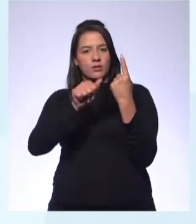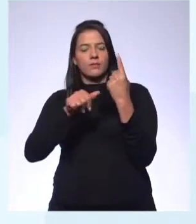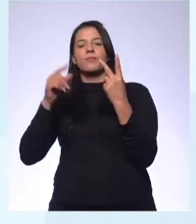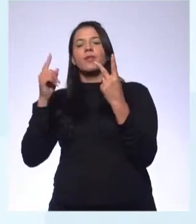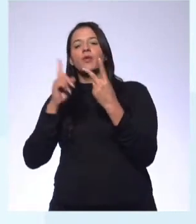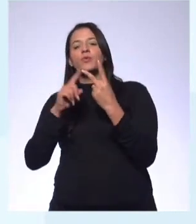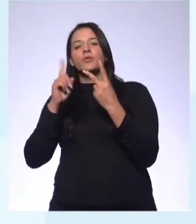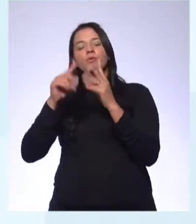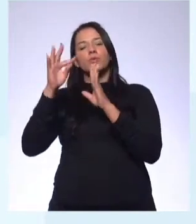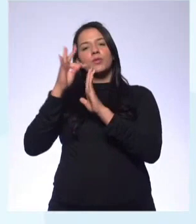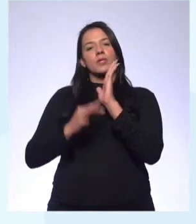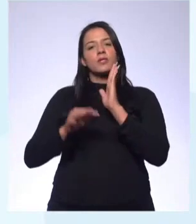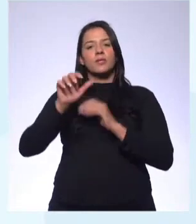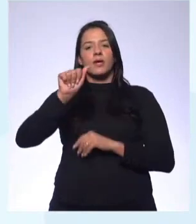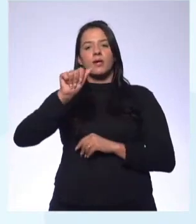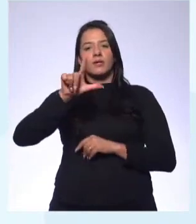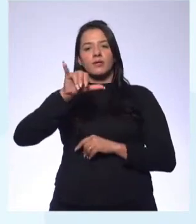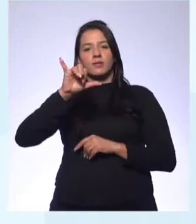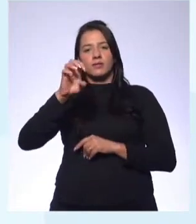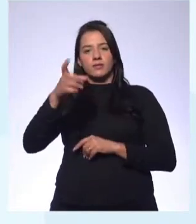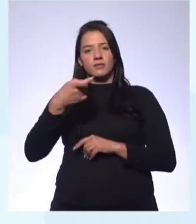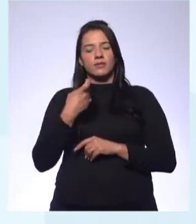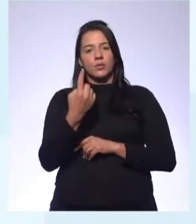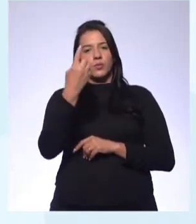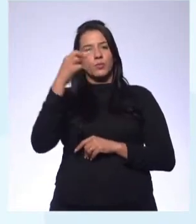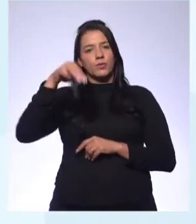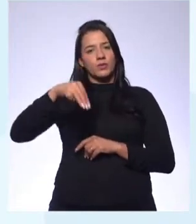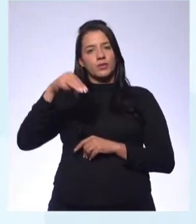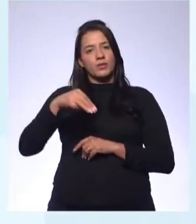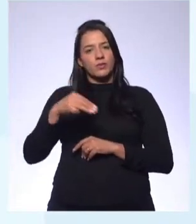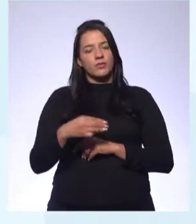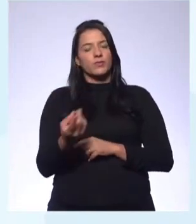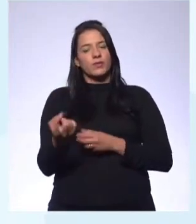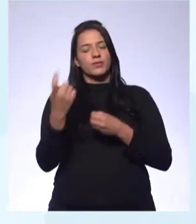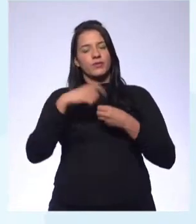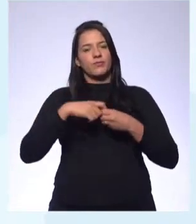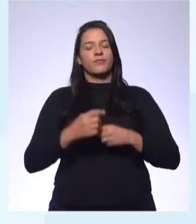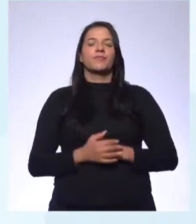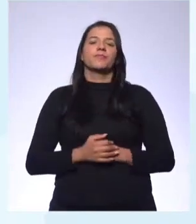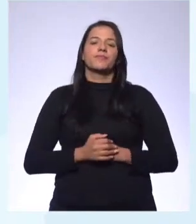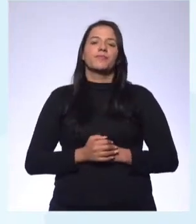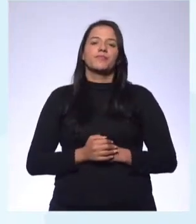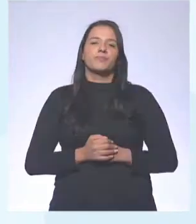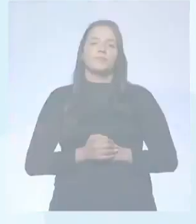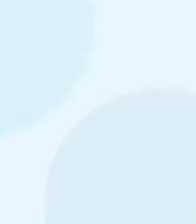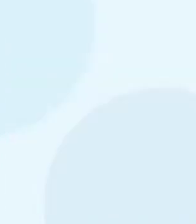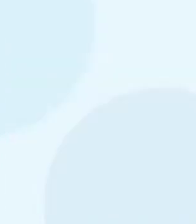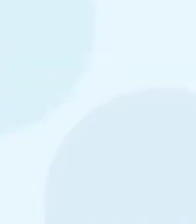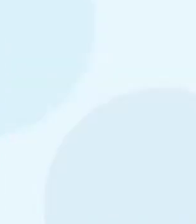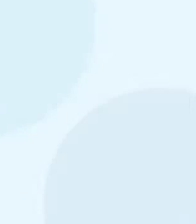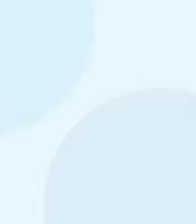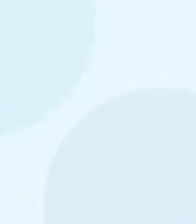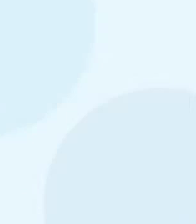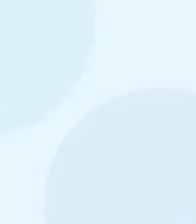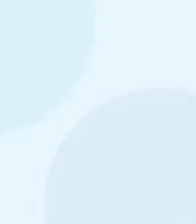da Alice? 1 minuto para responder, 1 minuto e pouquinho, e a gente já volta.